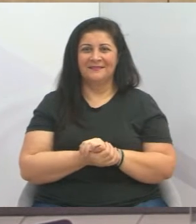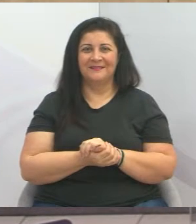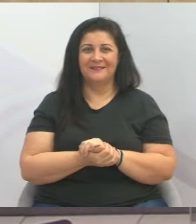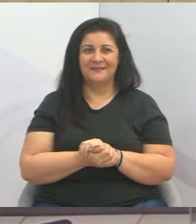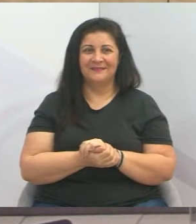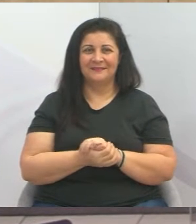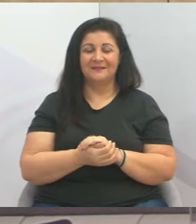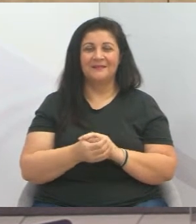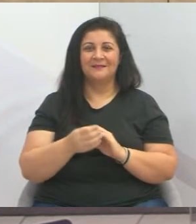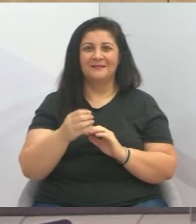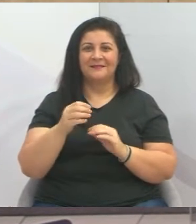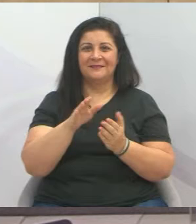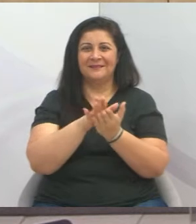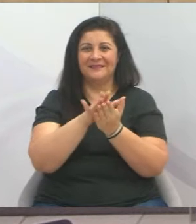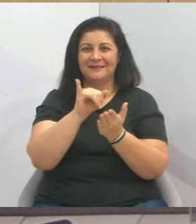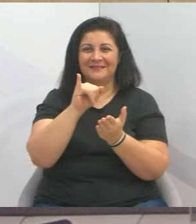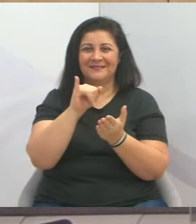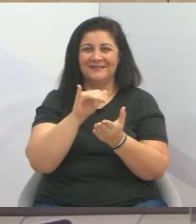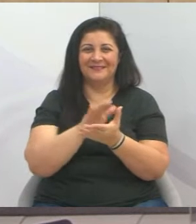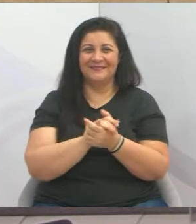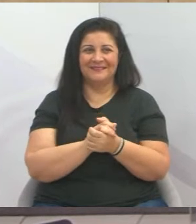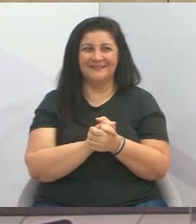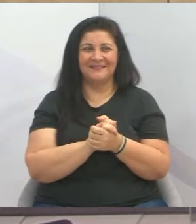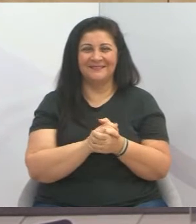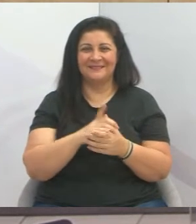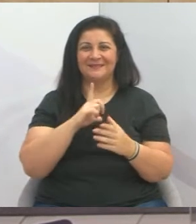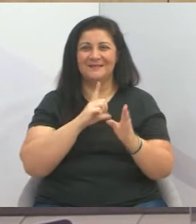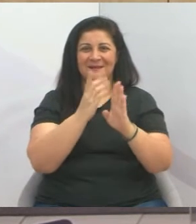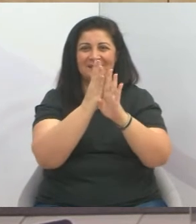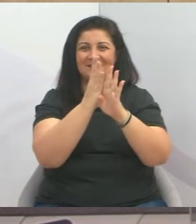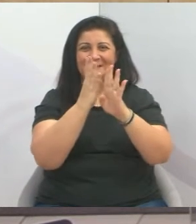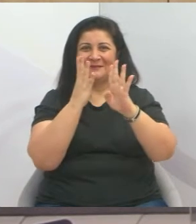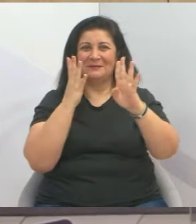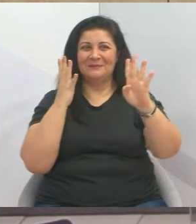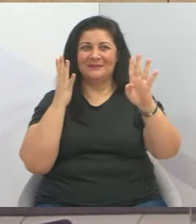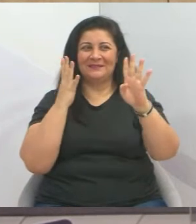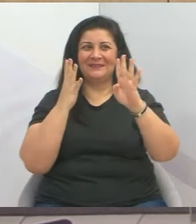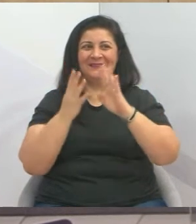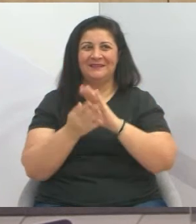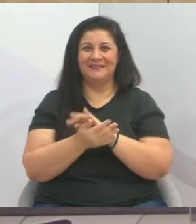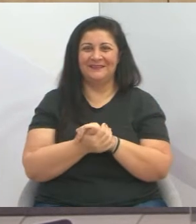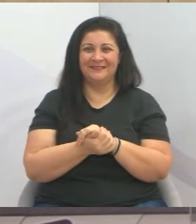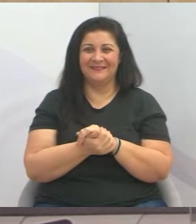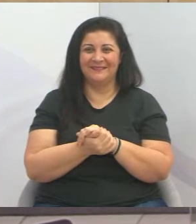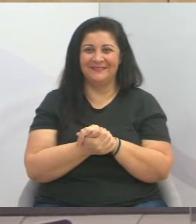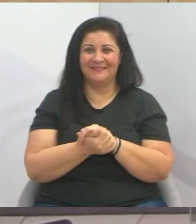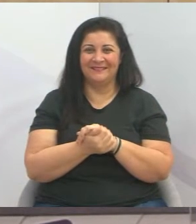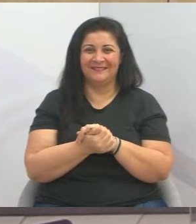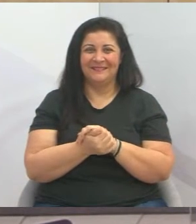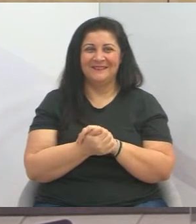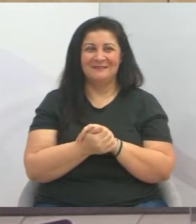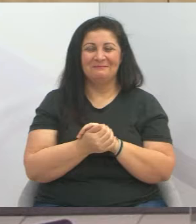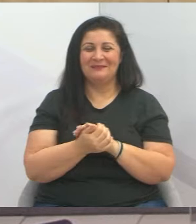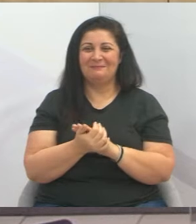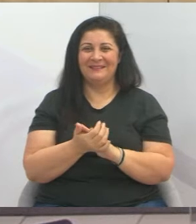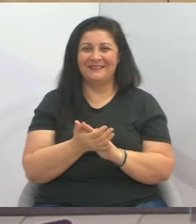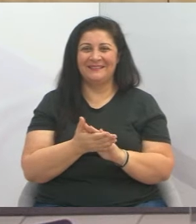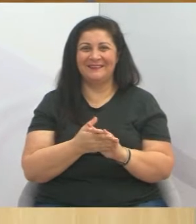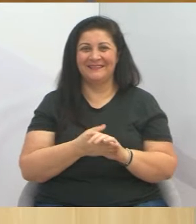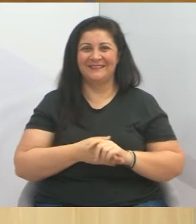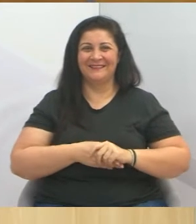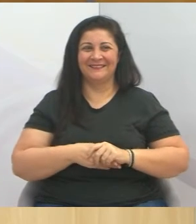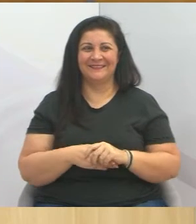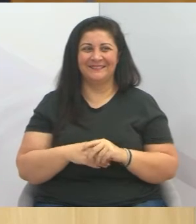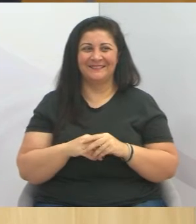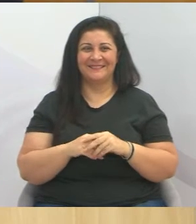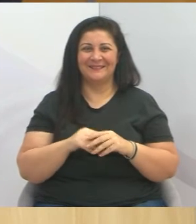mais de 500 pessoas hoje na fila esperando o aparelho auditivo e as pessoas sabe o sofrimento que é quando a pessoa perde a audição crianças